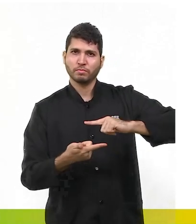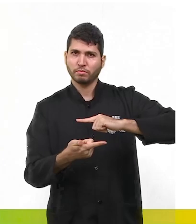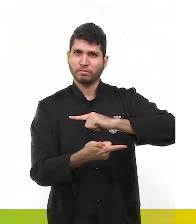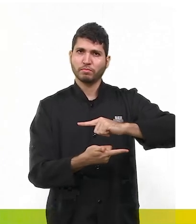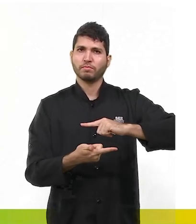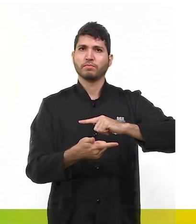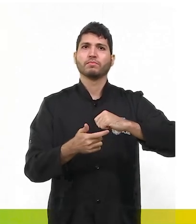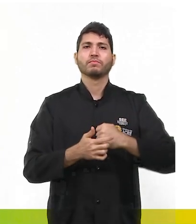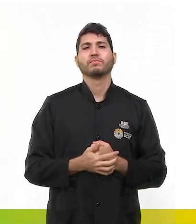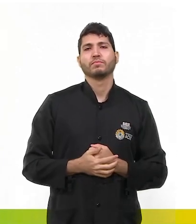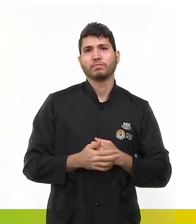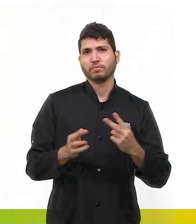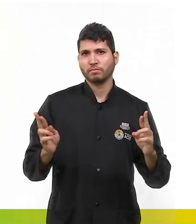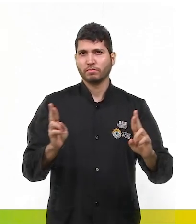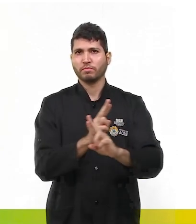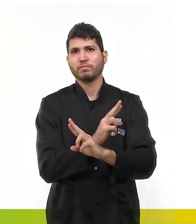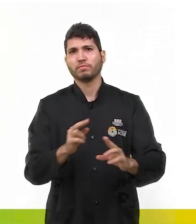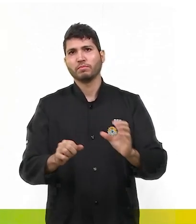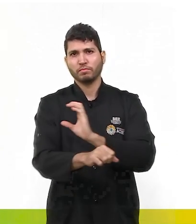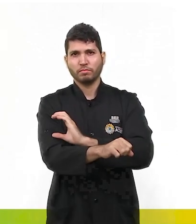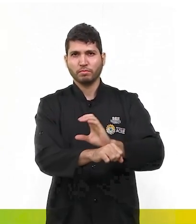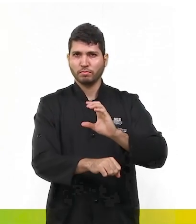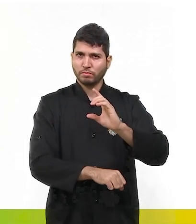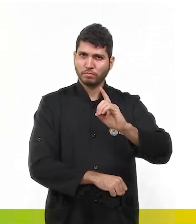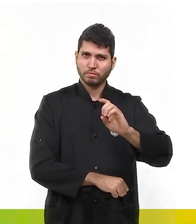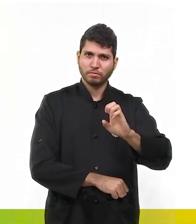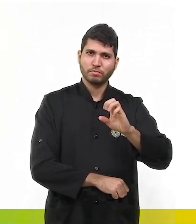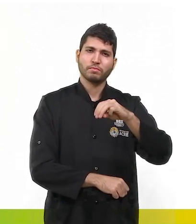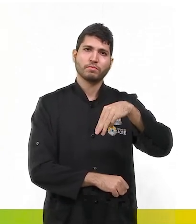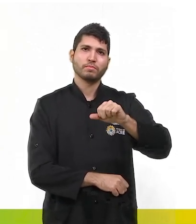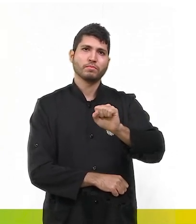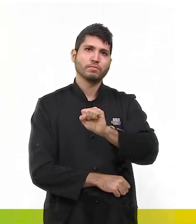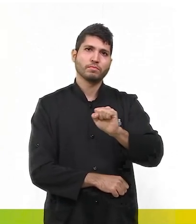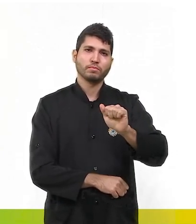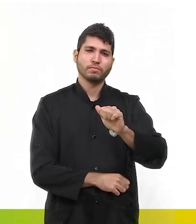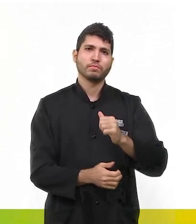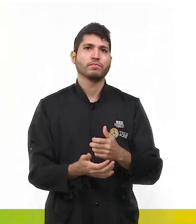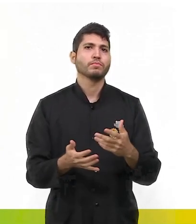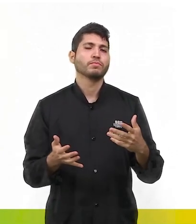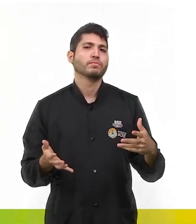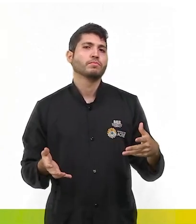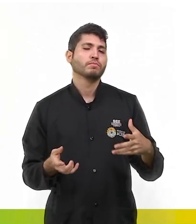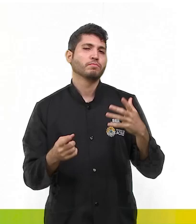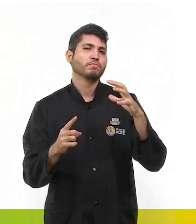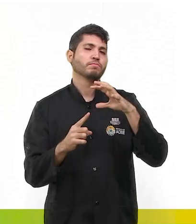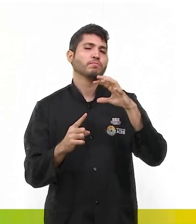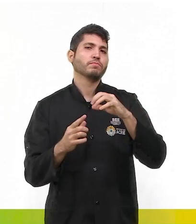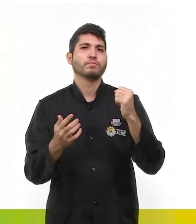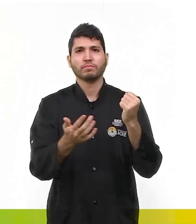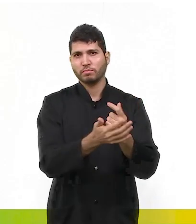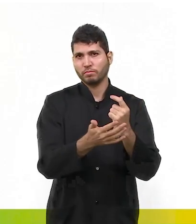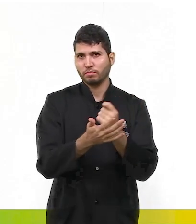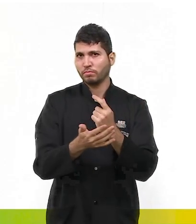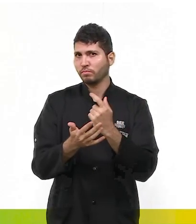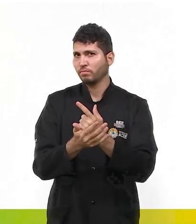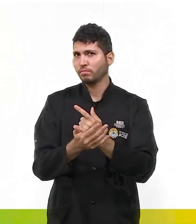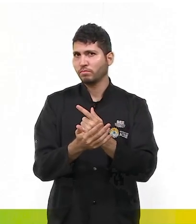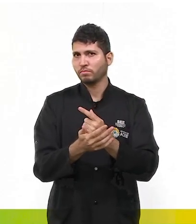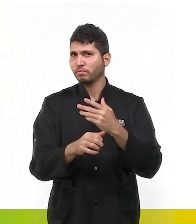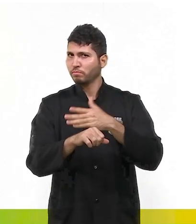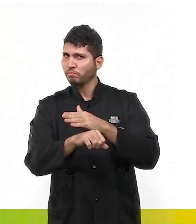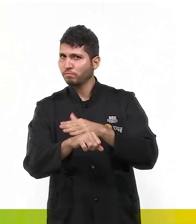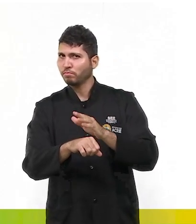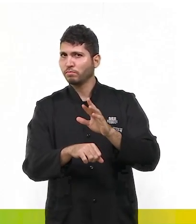está falando de uma cultura de massa que vem incentivando o consumismo, não práticas sustentáveis. Quando a gente deu